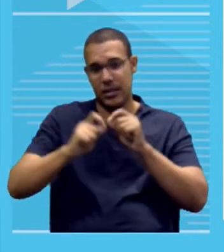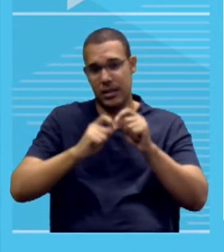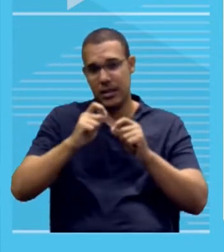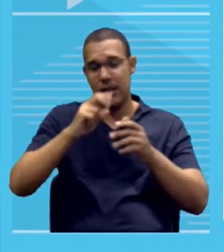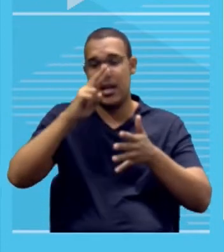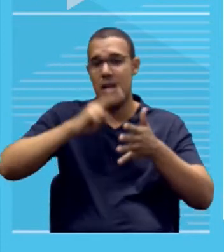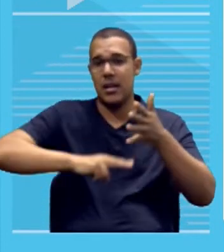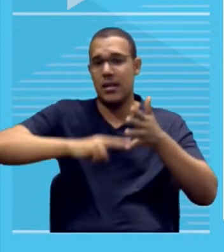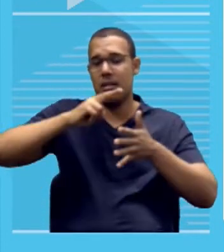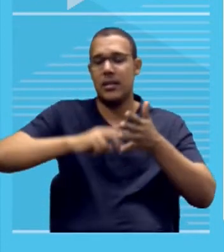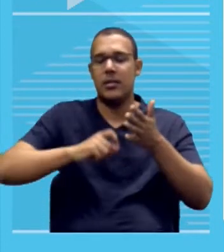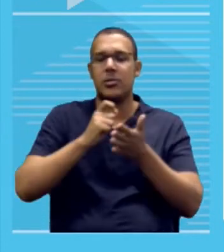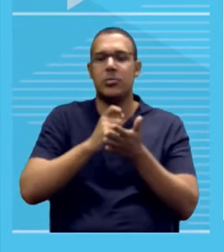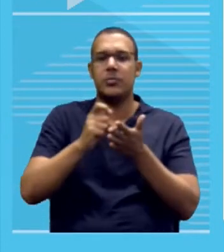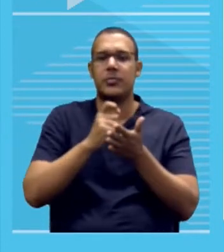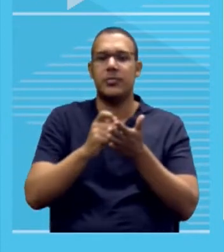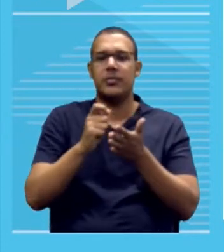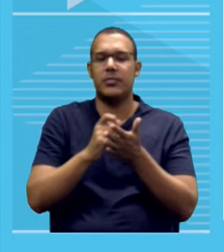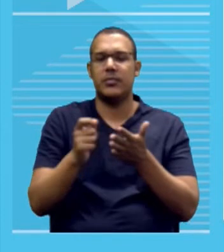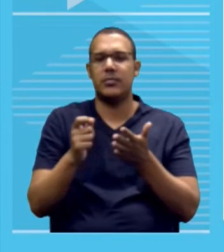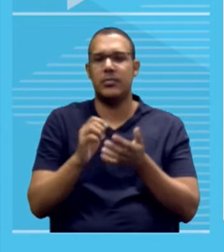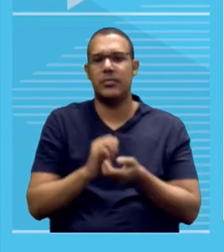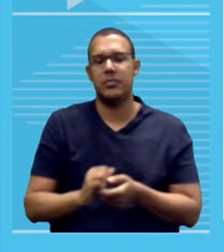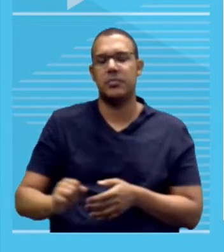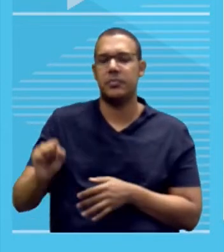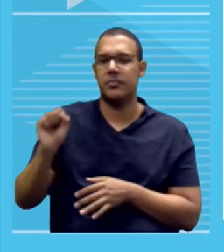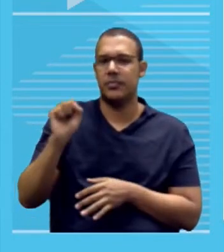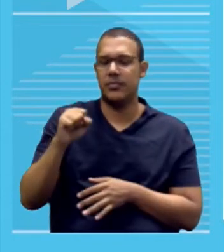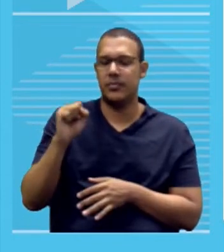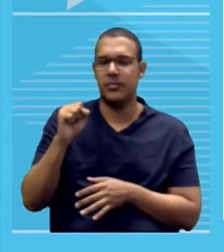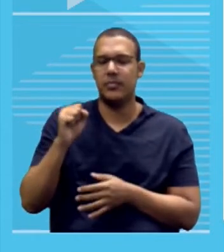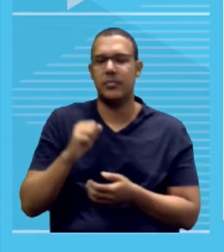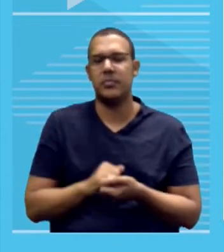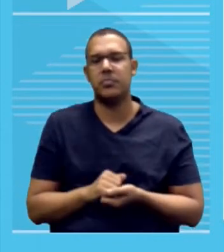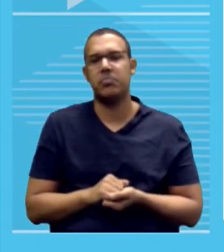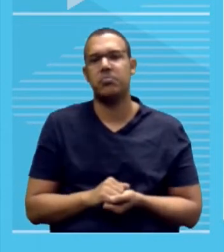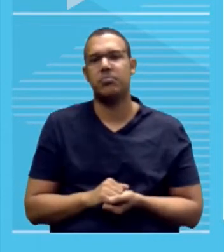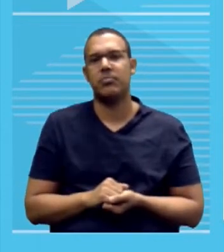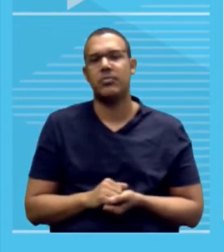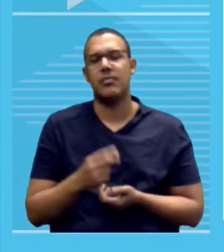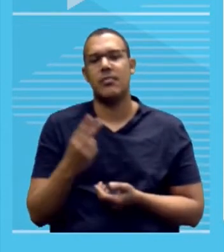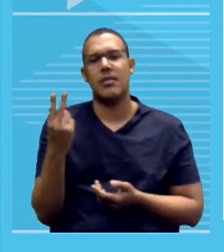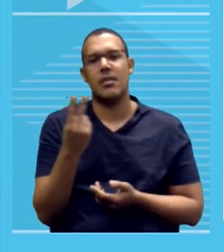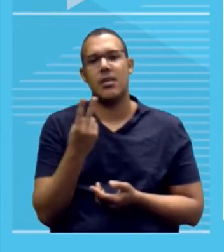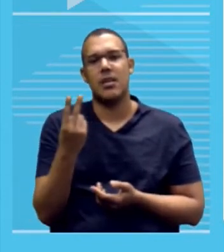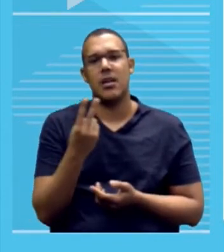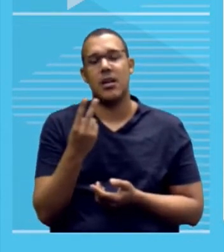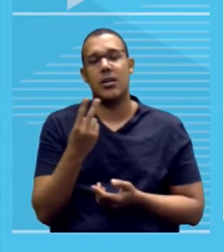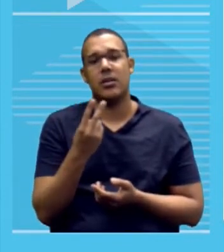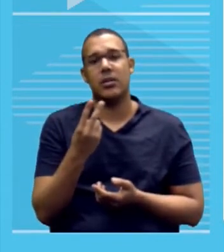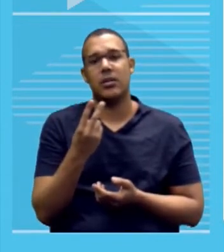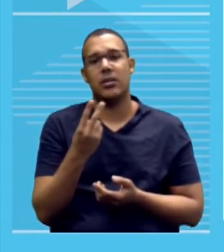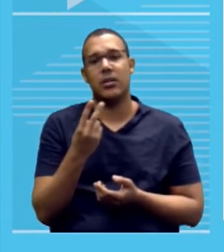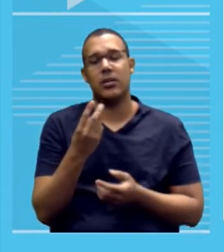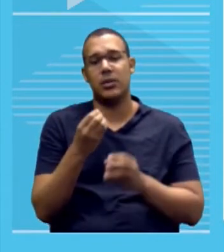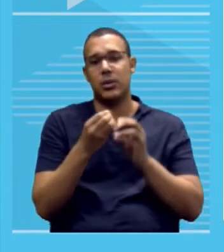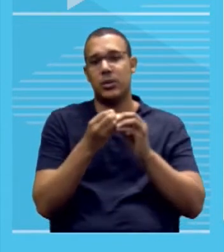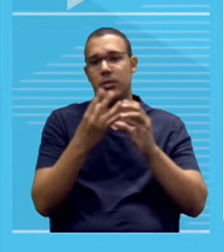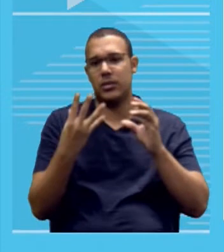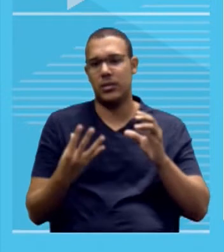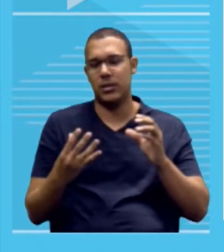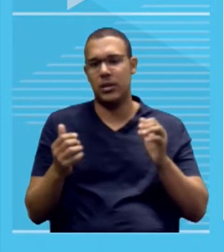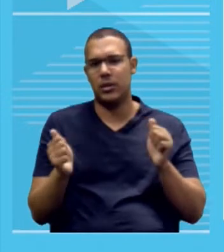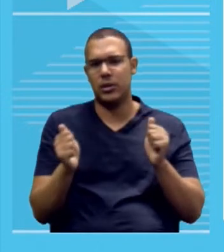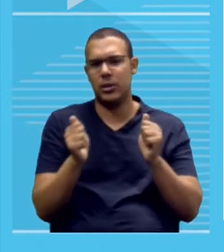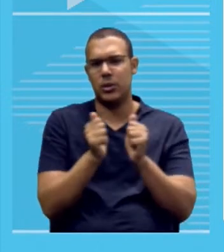e escrita quando a gente foi escrever alguma coisa certa As duas são habilidades gente que estão sempre de